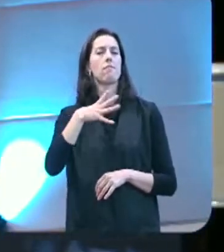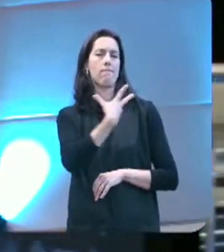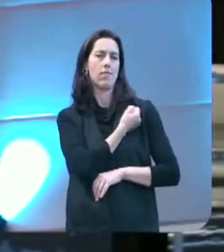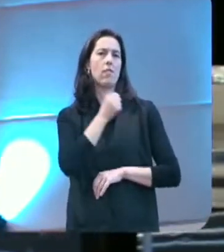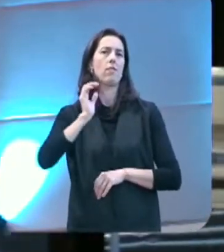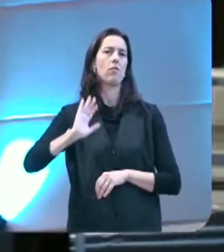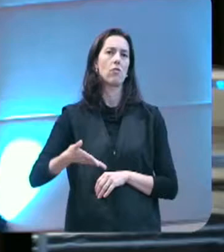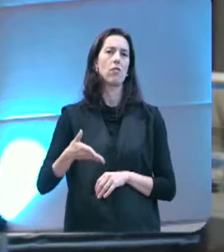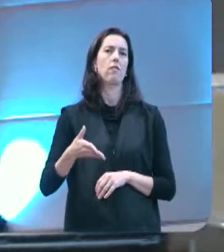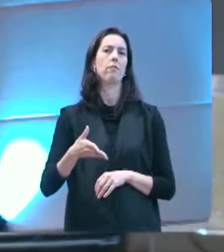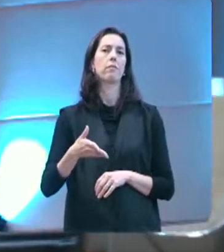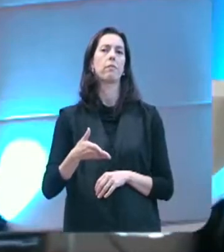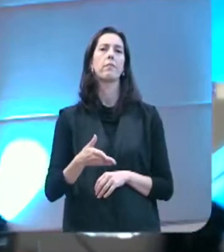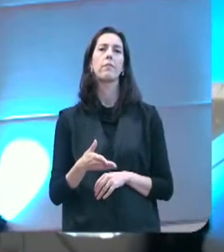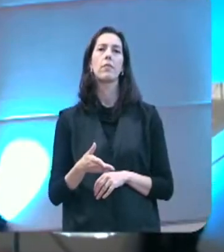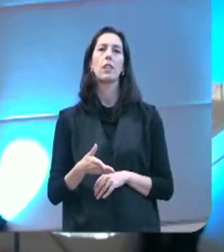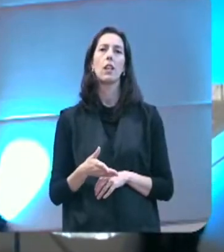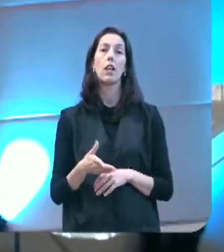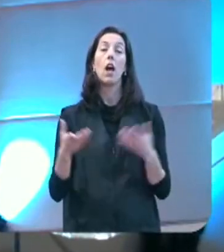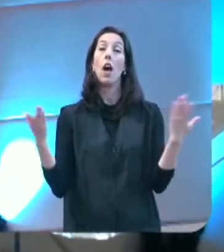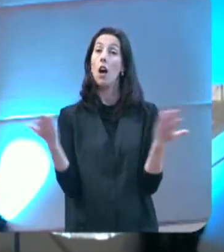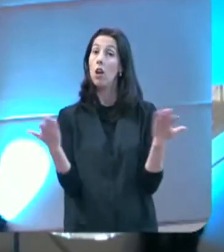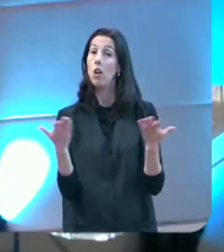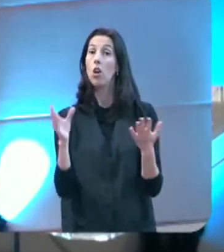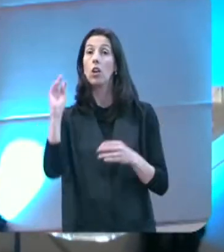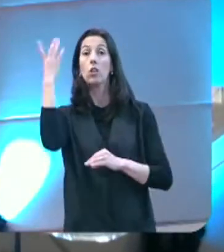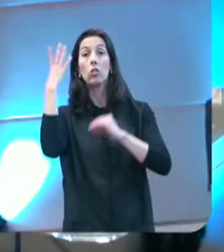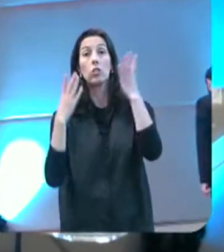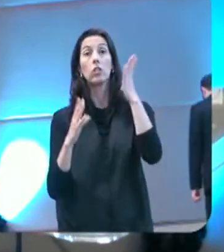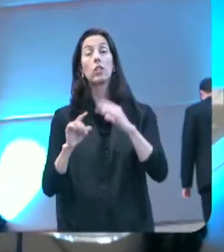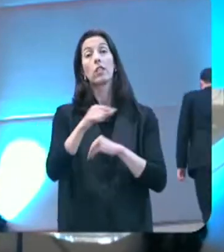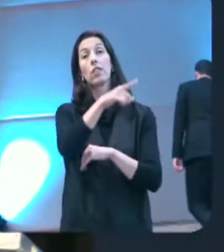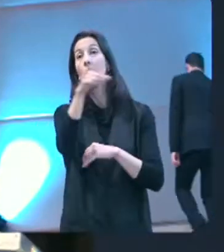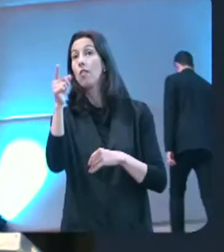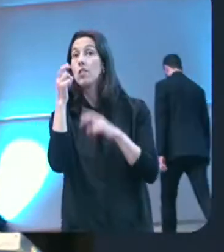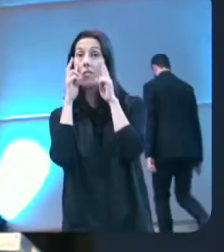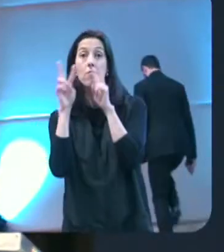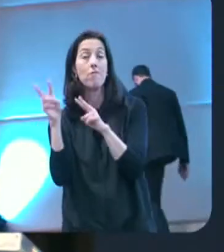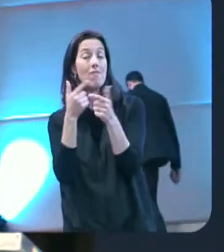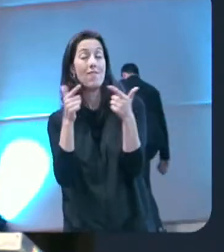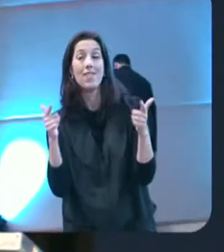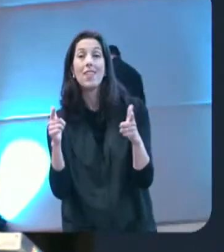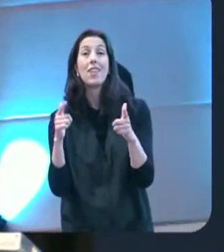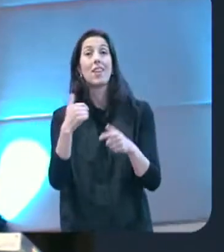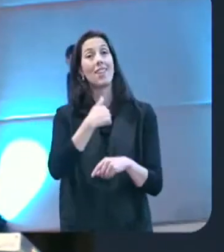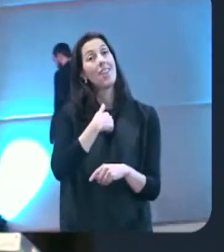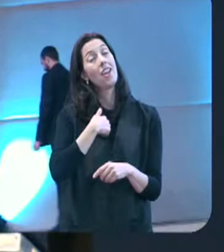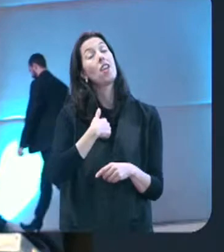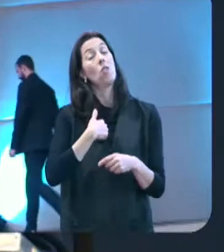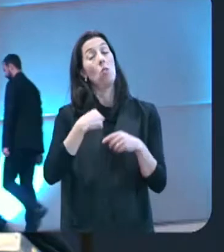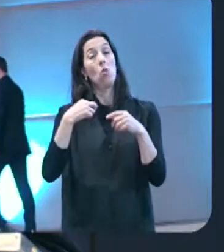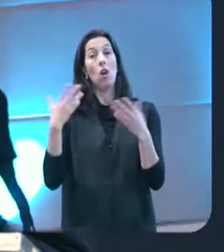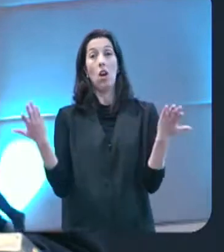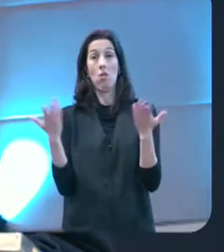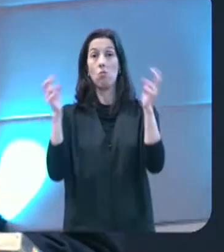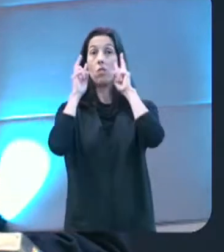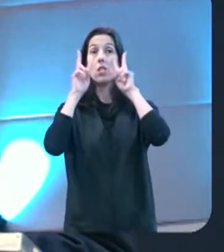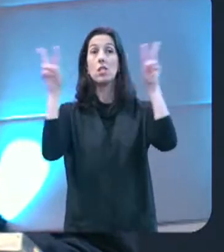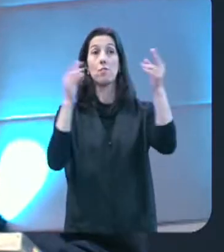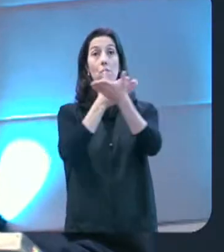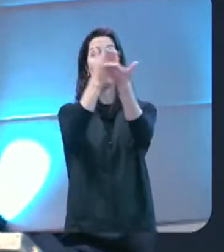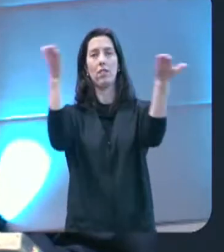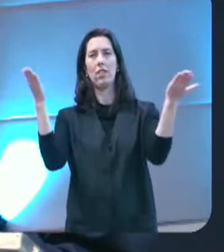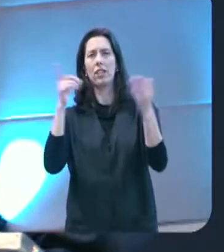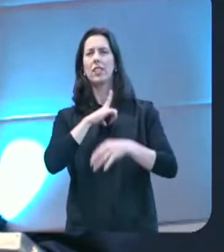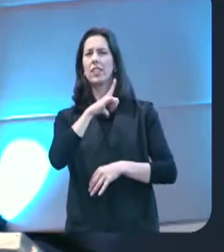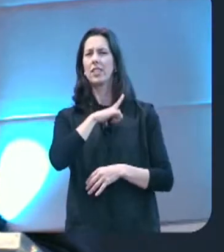Então, isto que está a acontecer, os irmãos não têm a possibilidade de ver, mas eu estou aqui como testemunha a dizer que tem